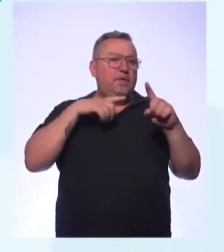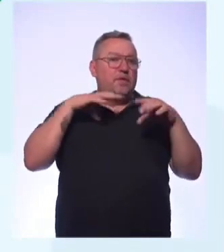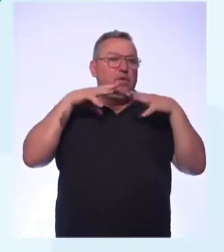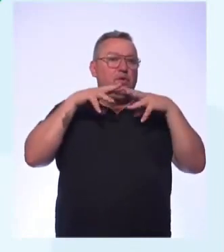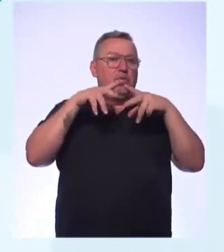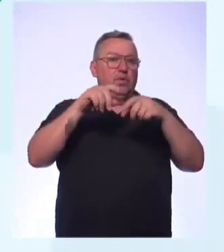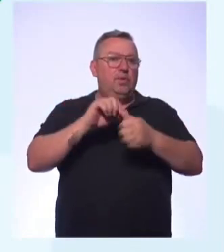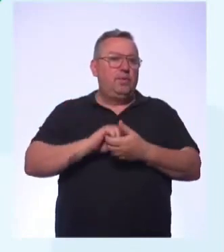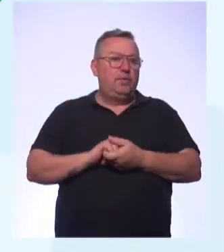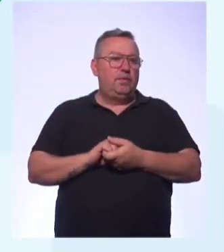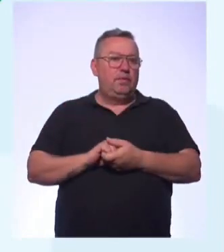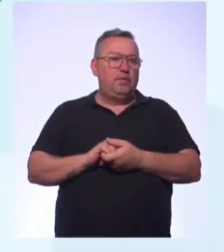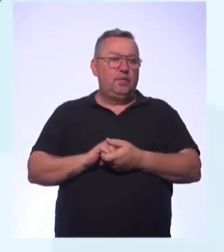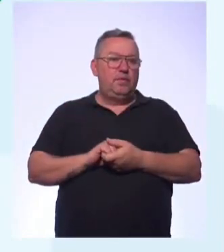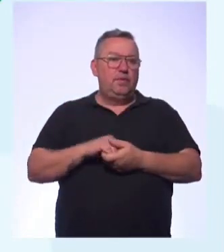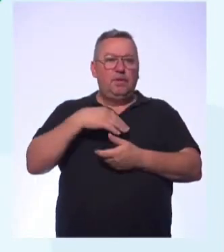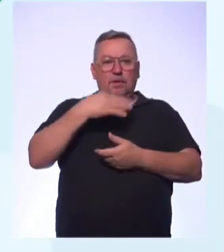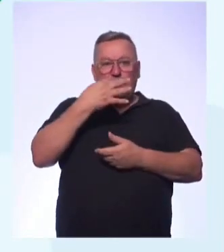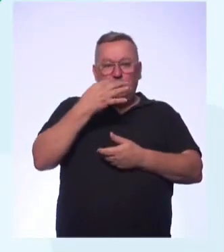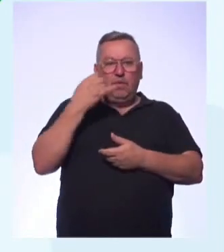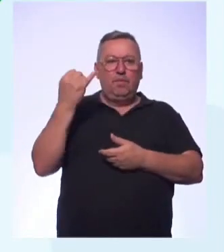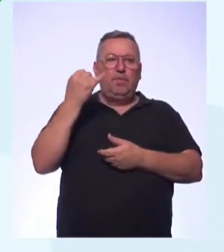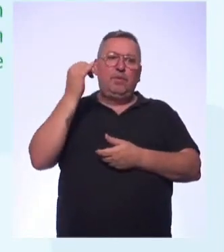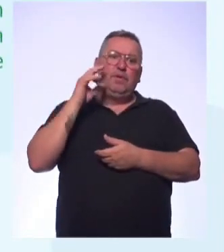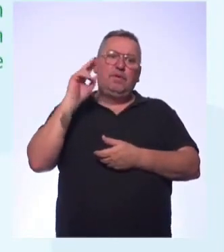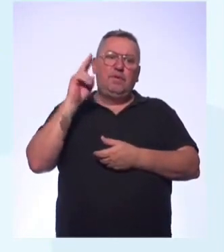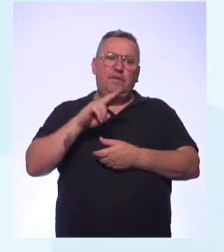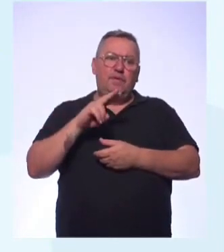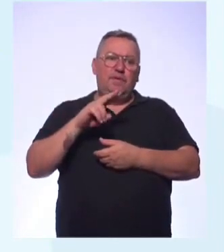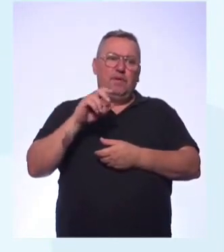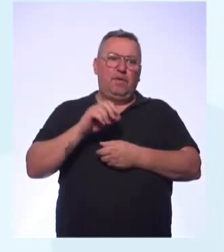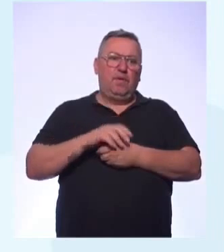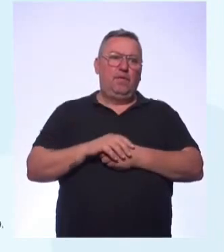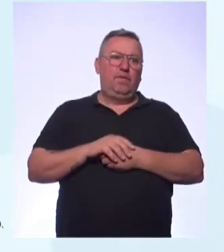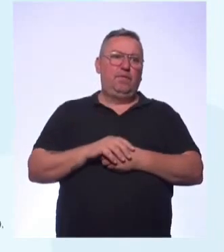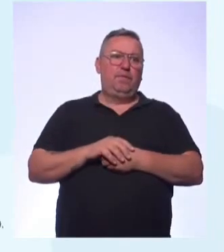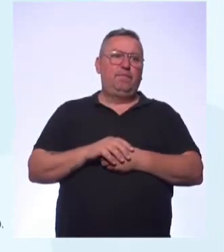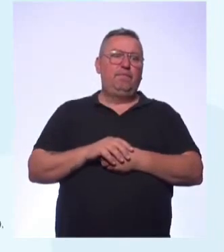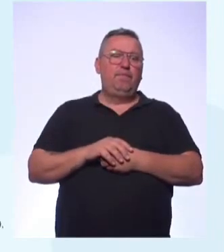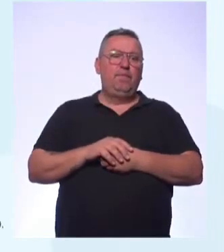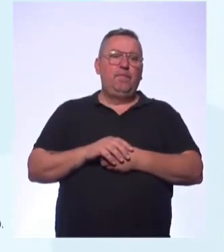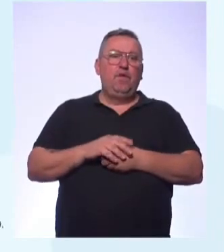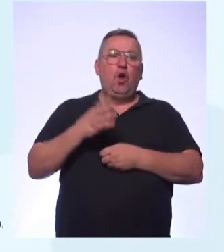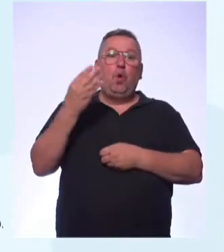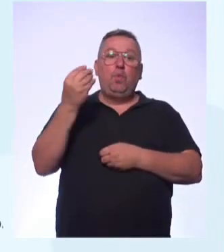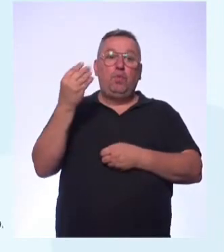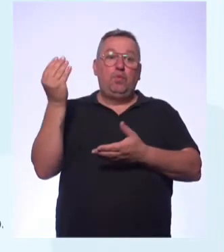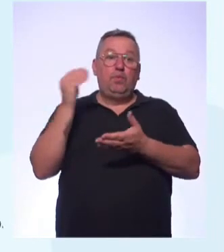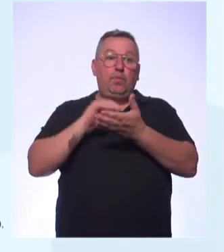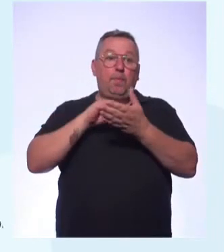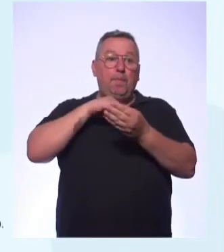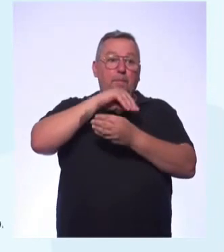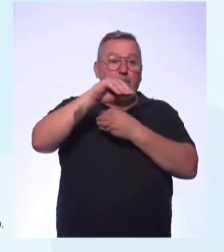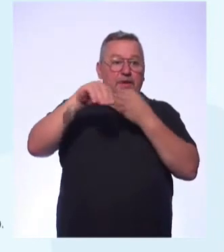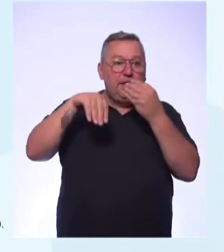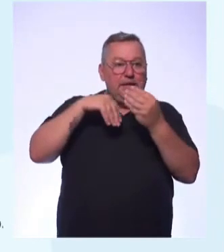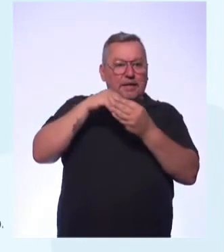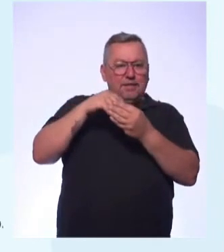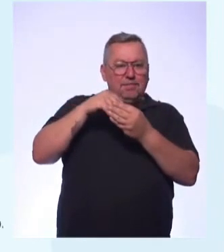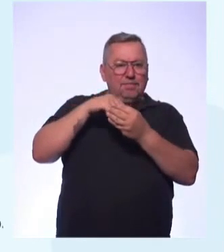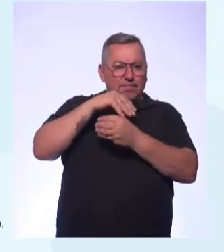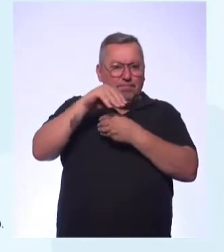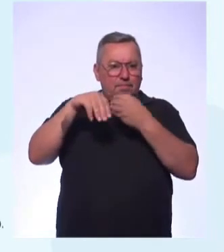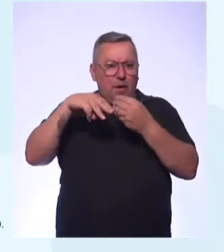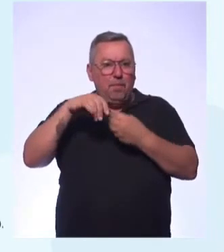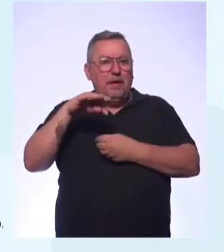não verbal ou mista? Aqui eu acho importante a gente retomar para a imagem um minutinho, ó. Muitos colocaram mistas também, certo, Andréia?